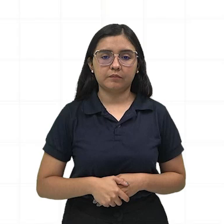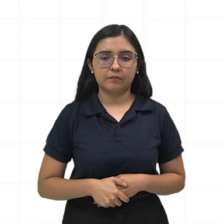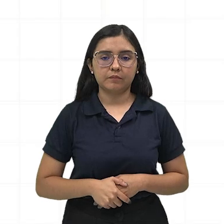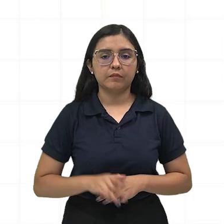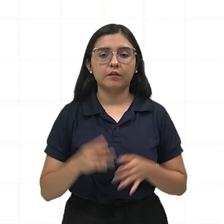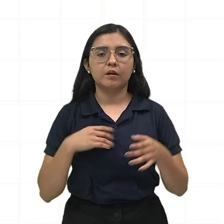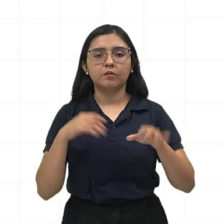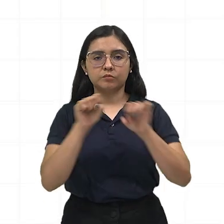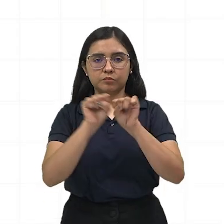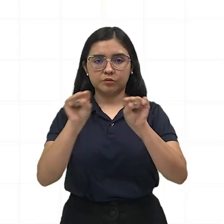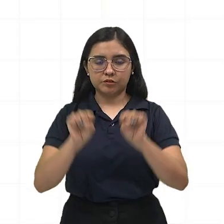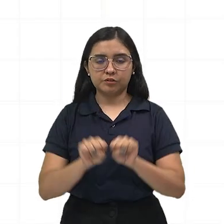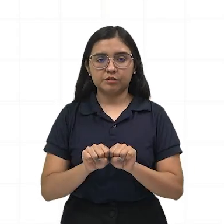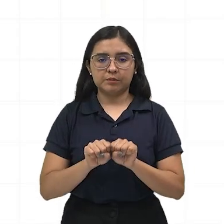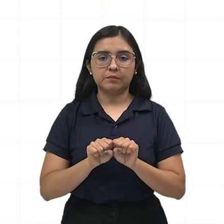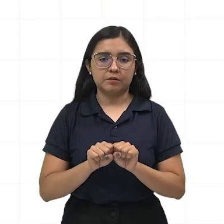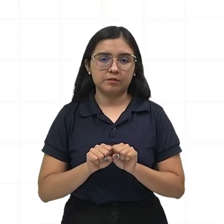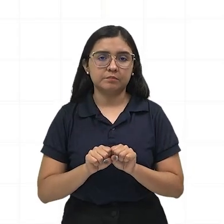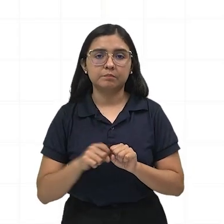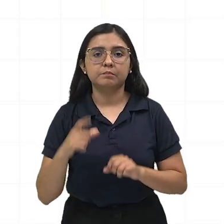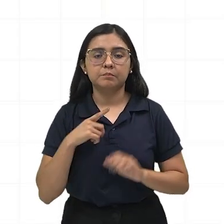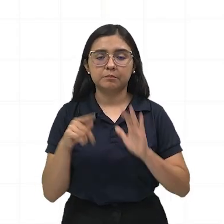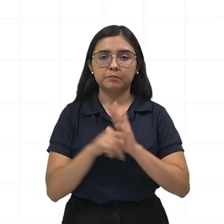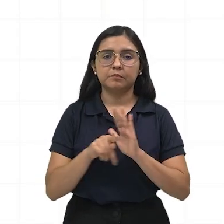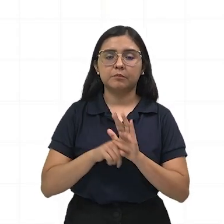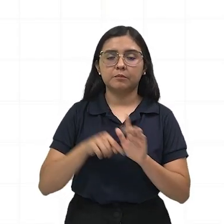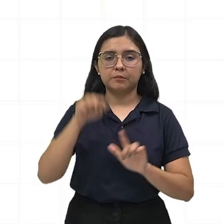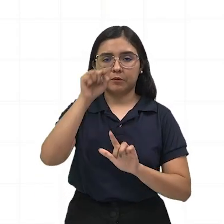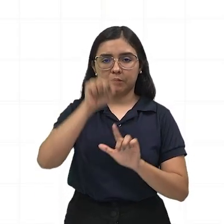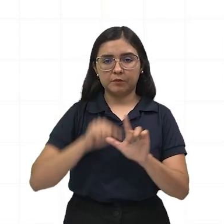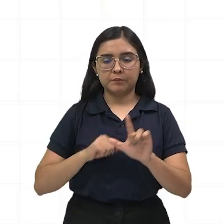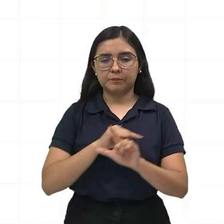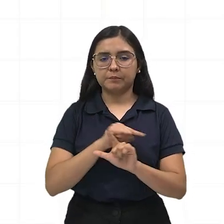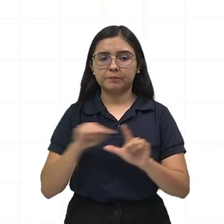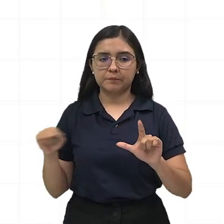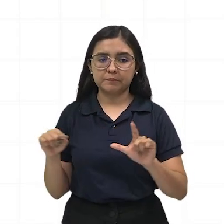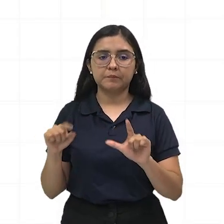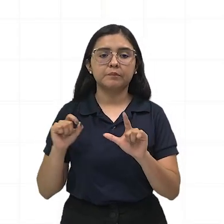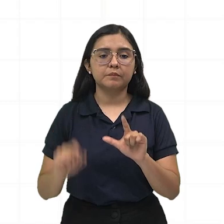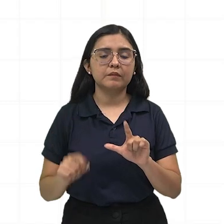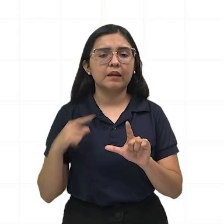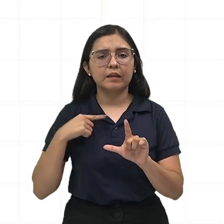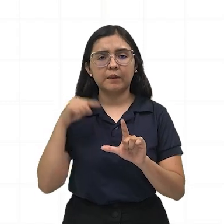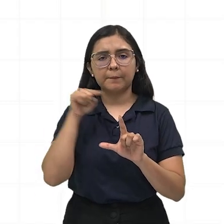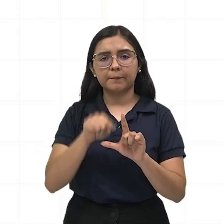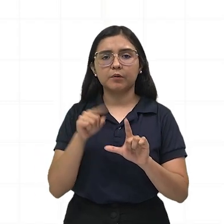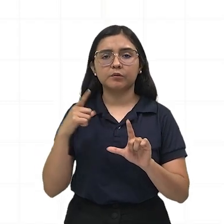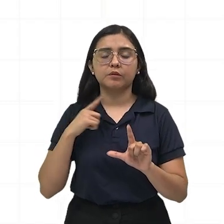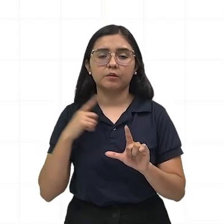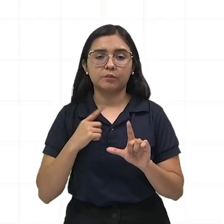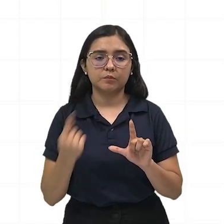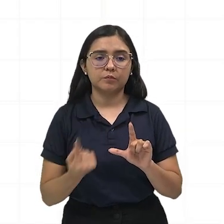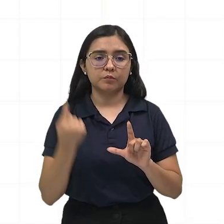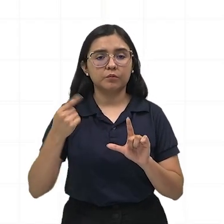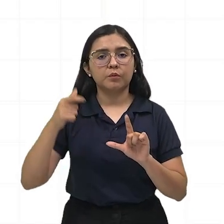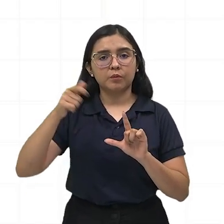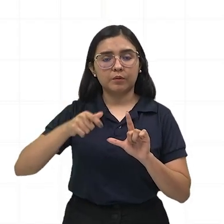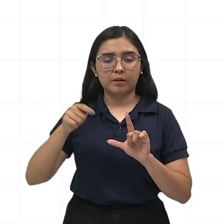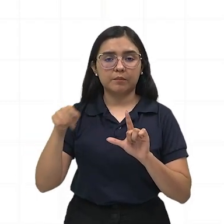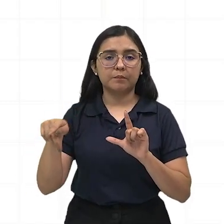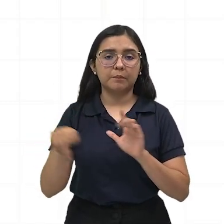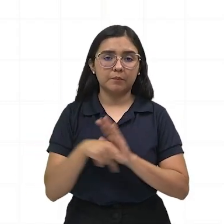é um sistema de coordenadas em um plano onde cada ponto possui um único